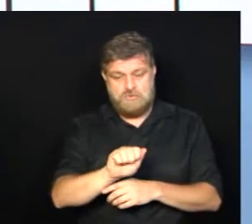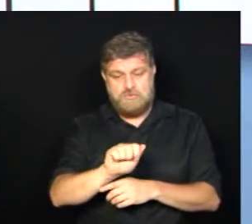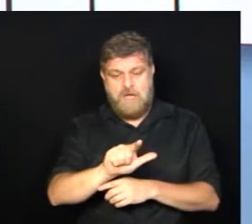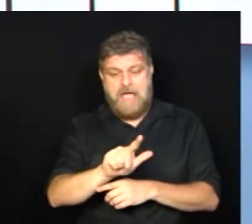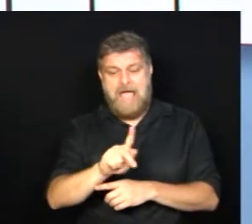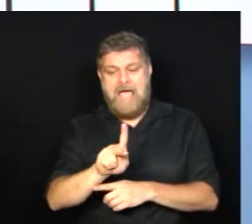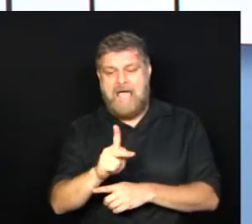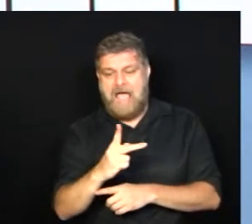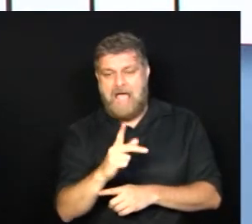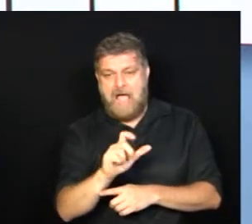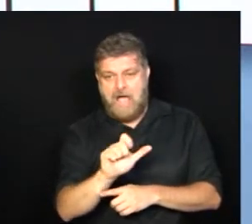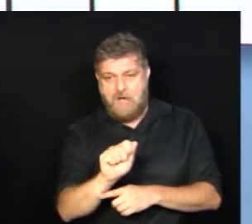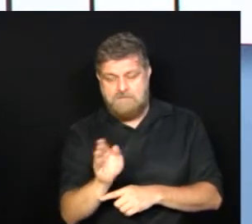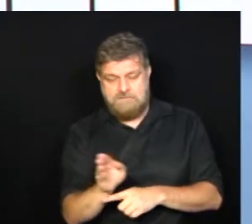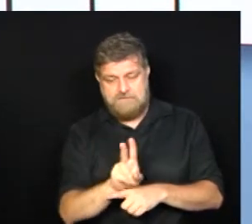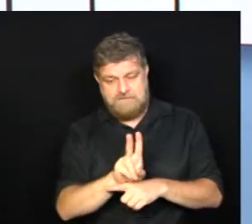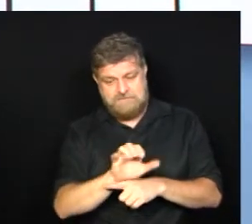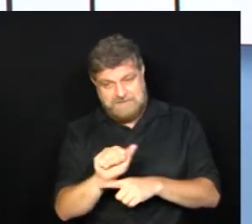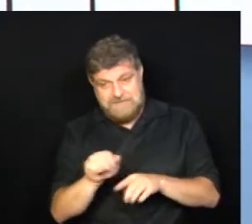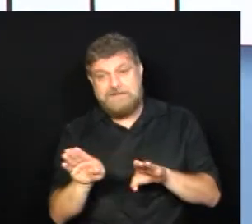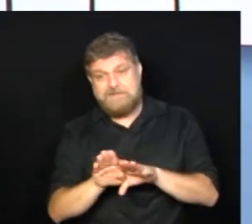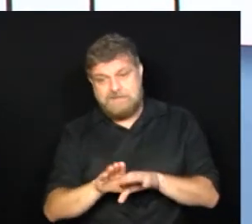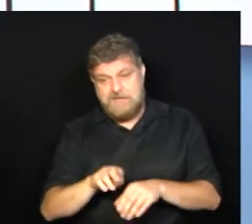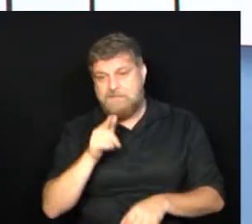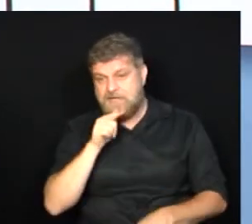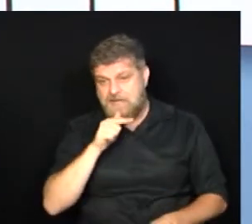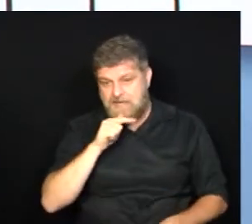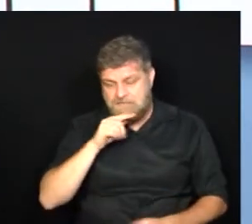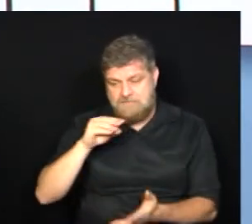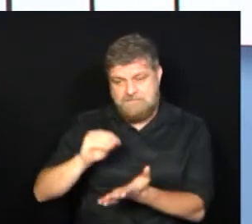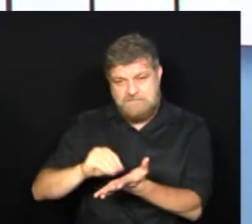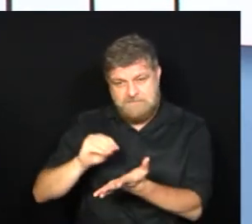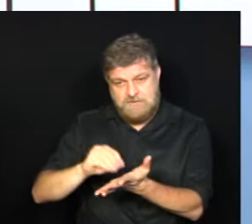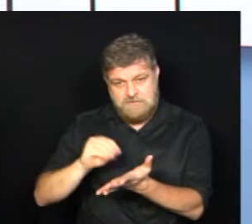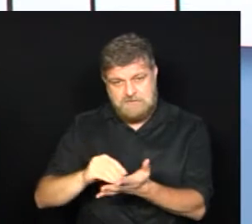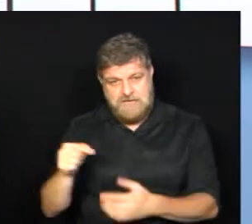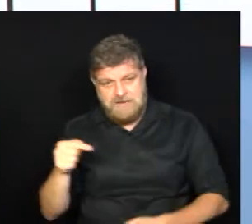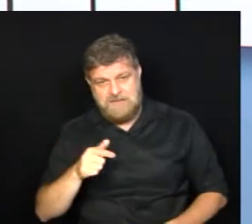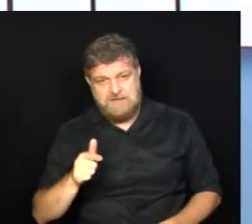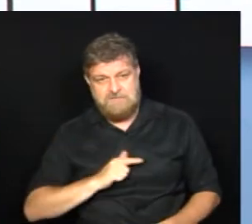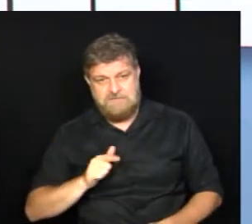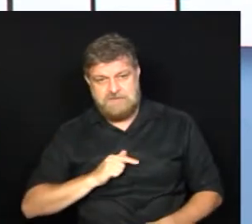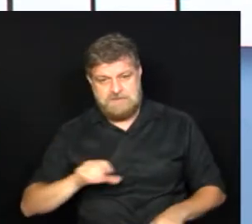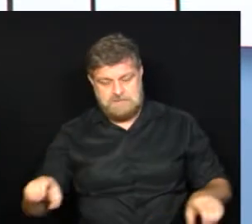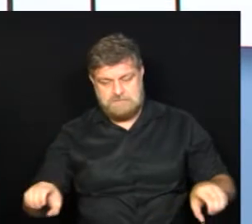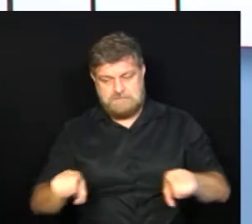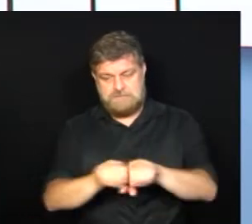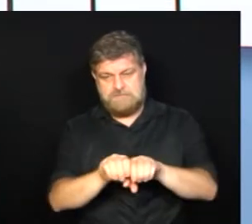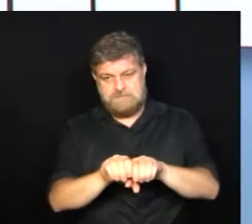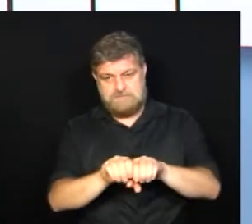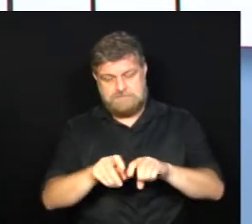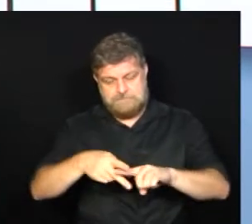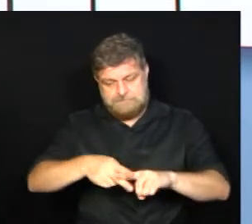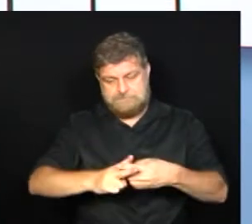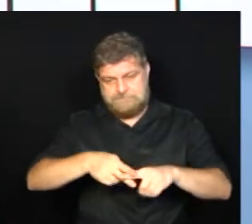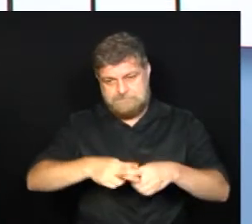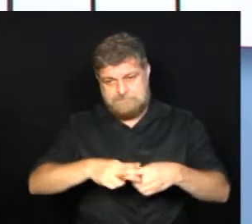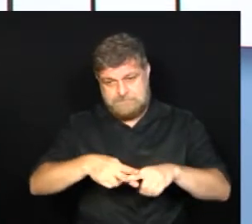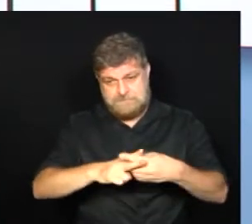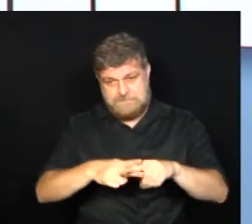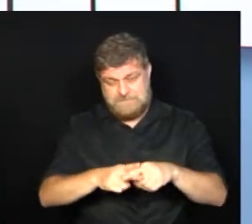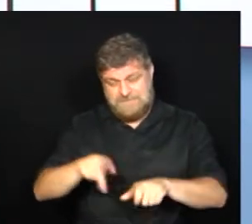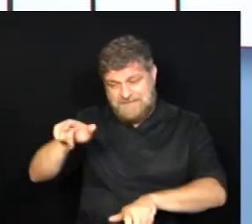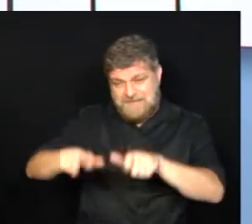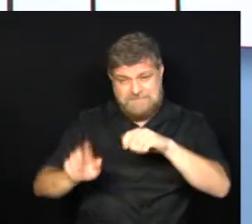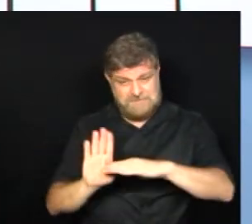sem água das 8 da manhã às 5 da tarde, mas lá haverá o serviço de interligação de redes. Então, os moradores